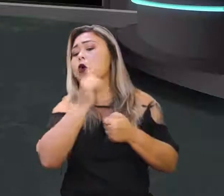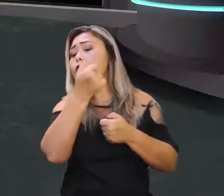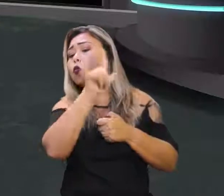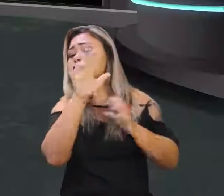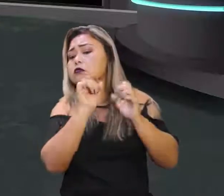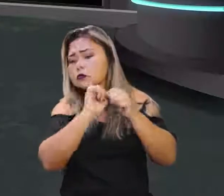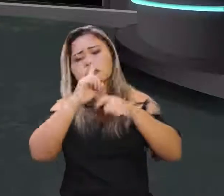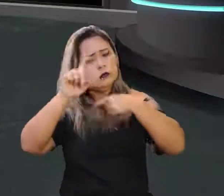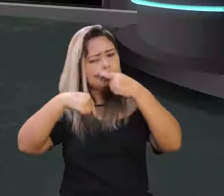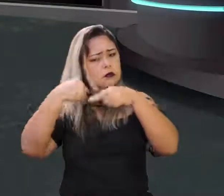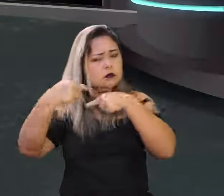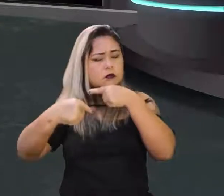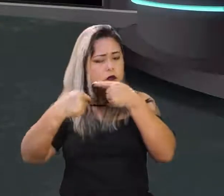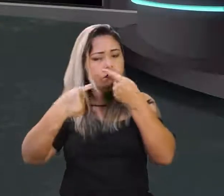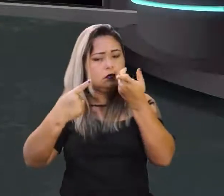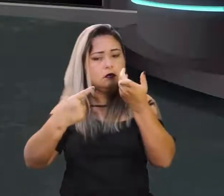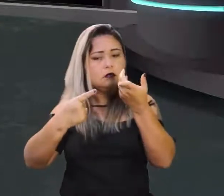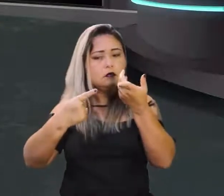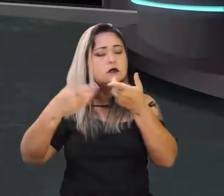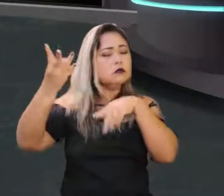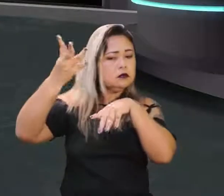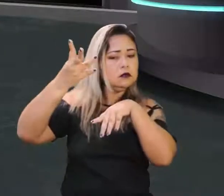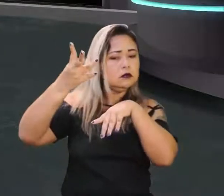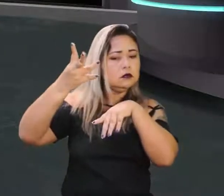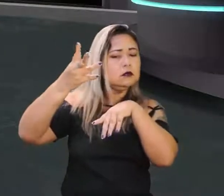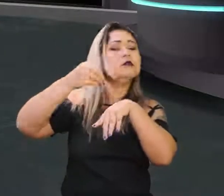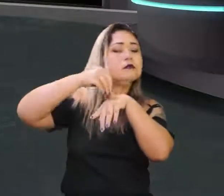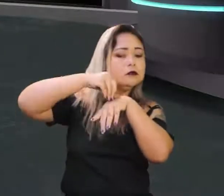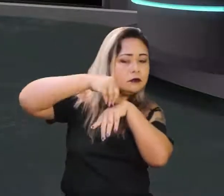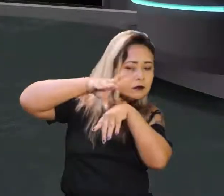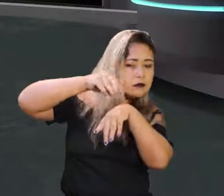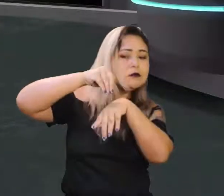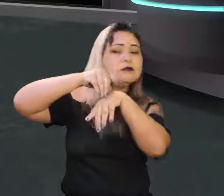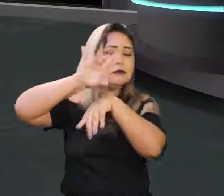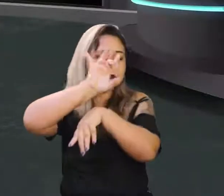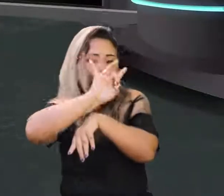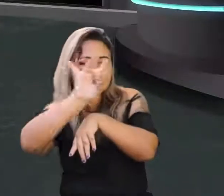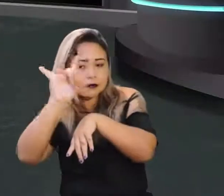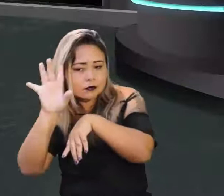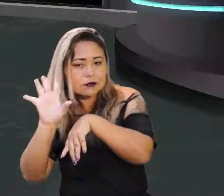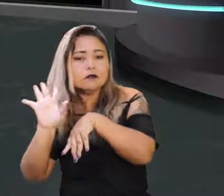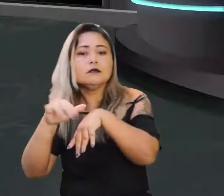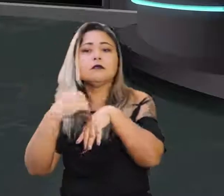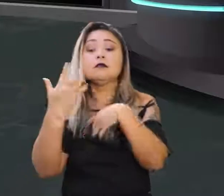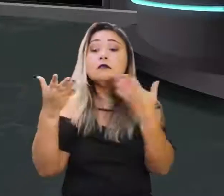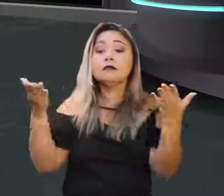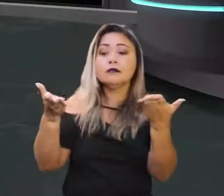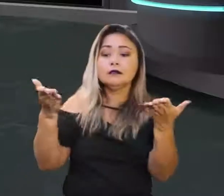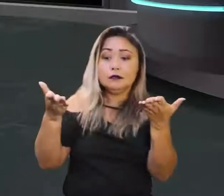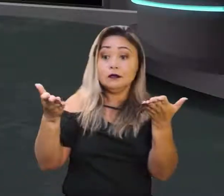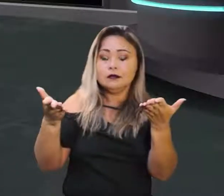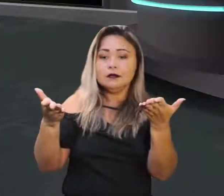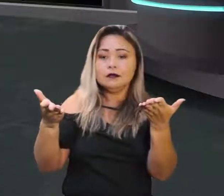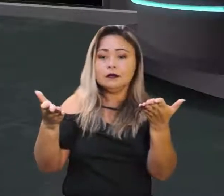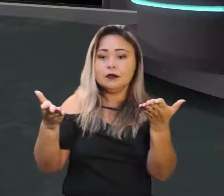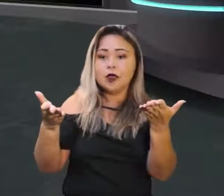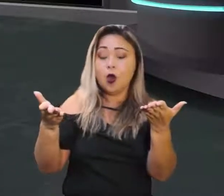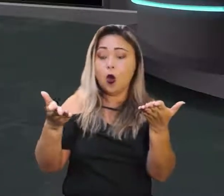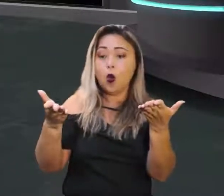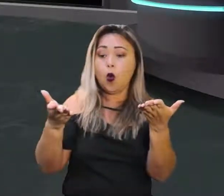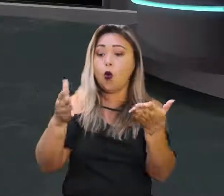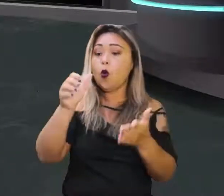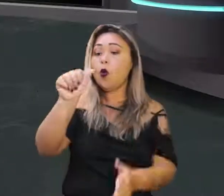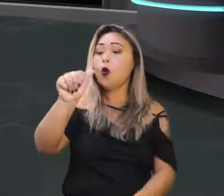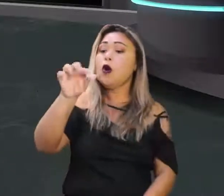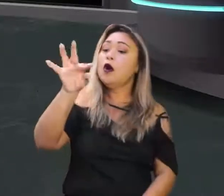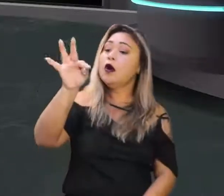particularidades. Aos poucos a gente vai falando cada uma delas, né? E na atualidade o ator